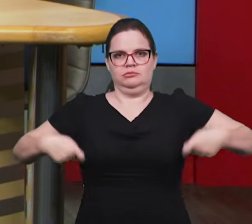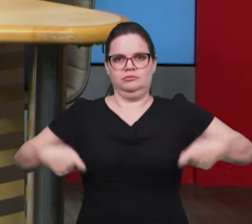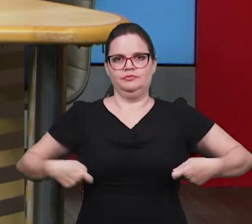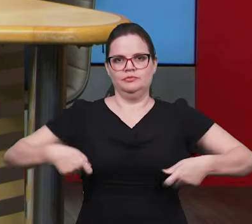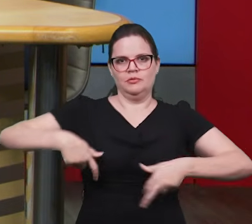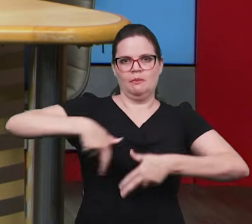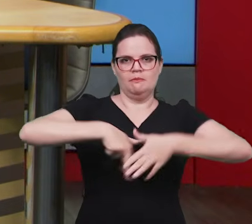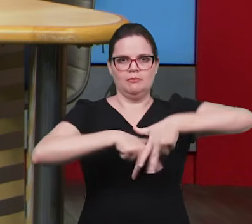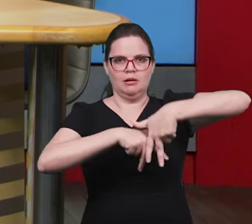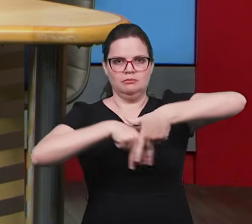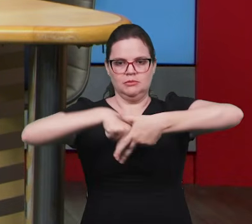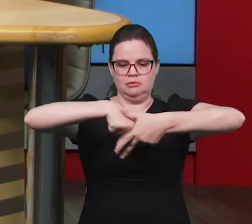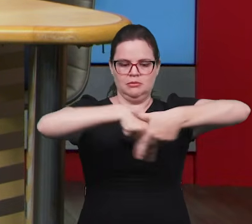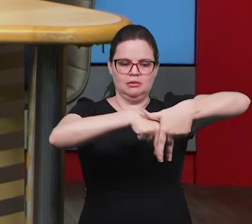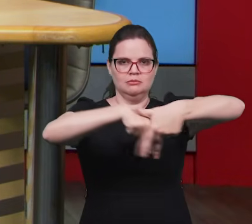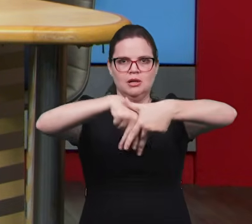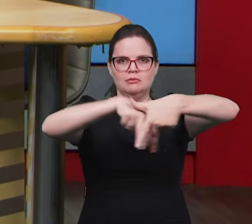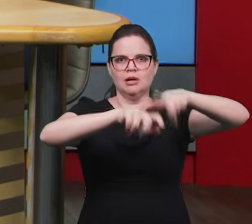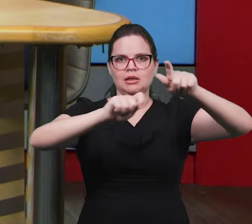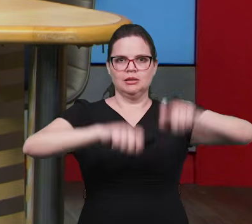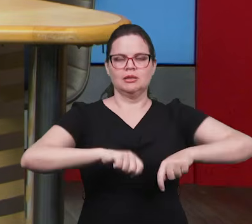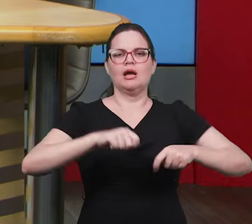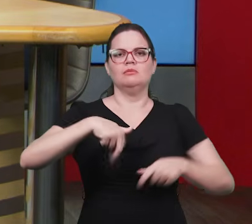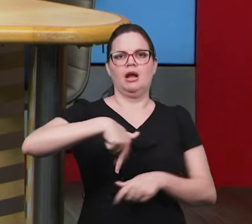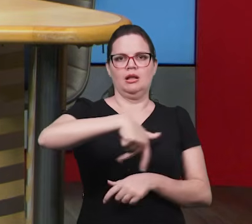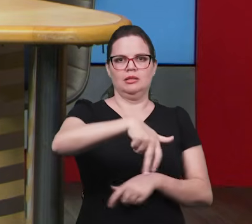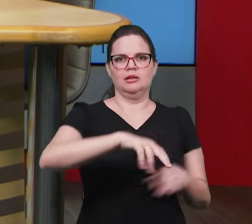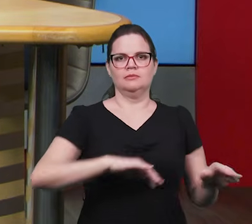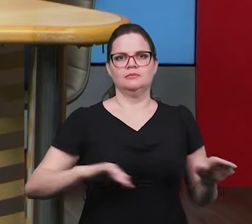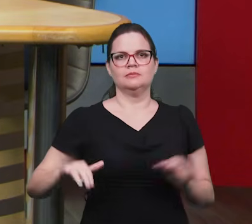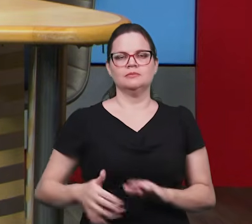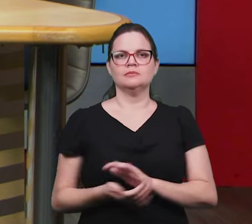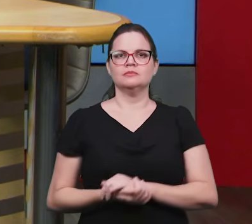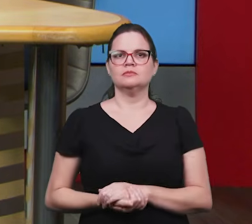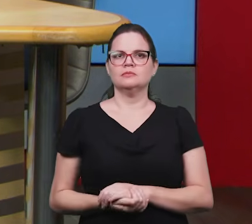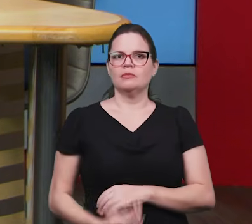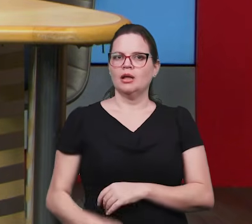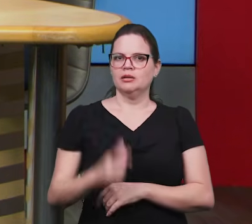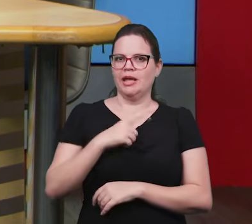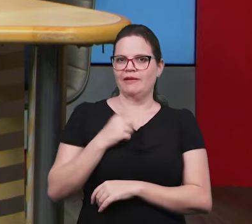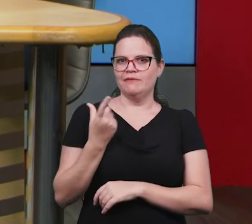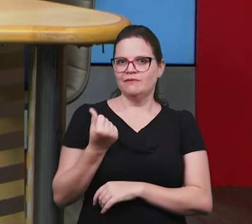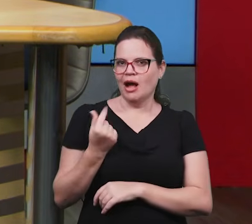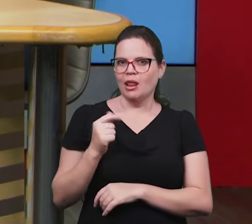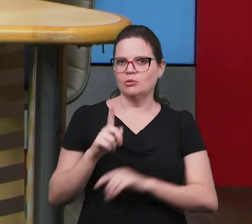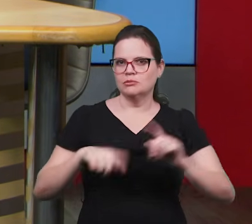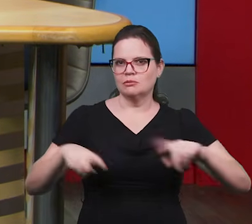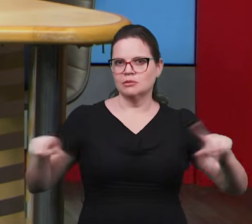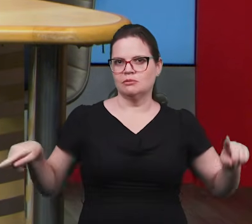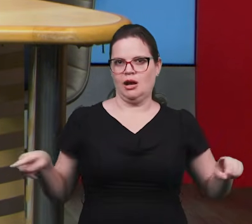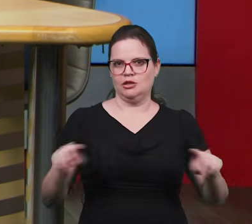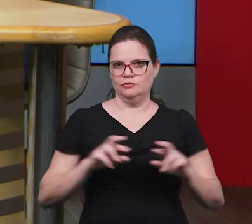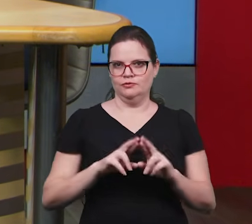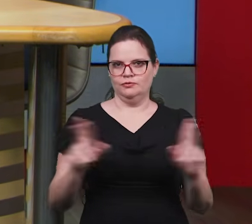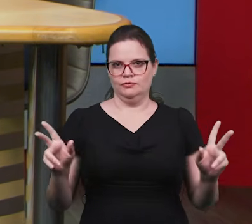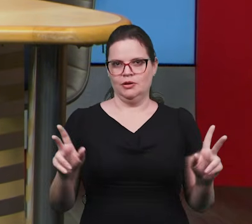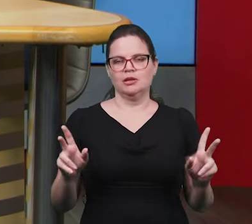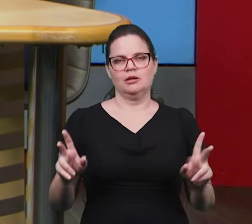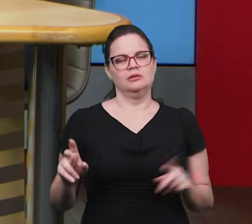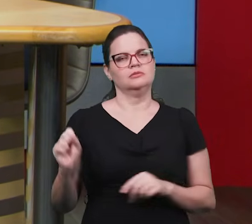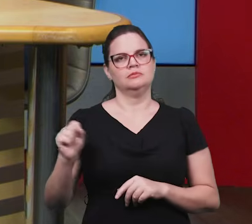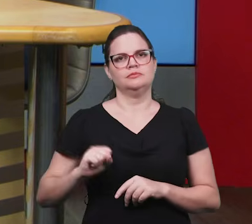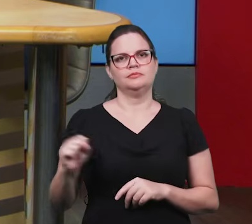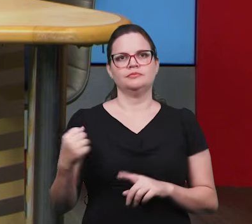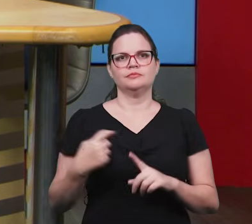necessidade. Muito bom. E varia de preço. A gente está falando da tecnologia, mas